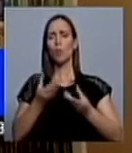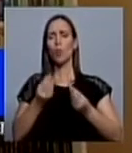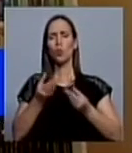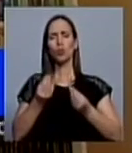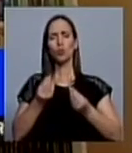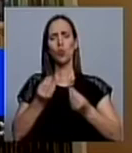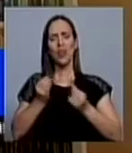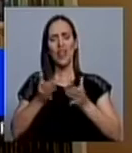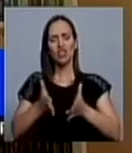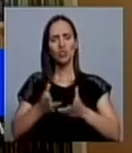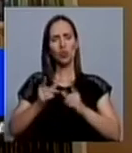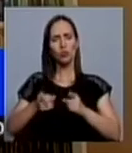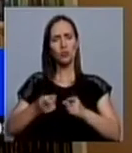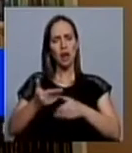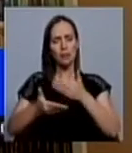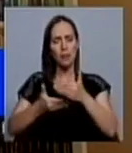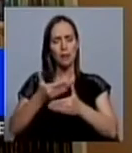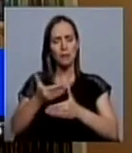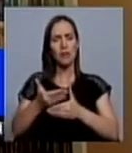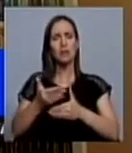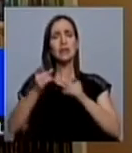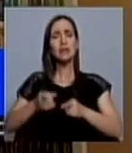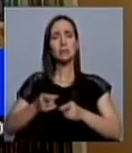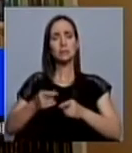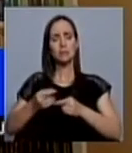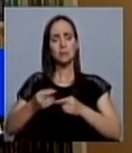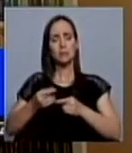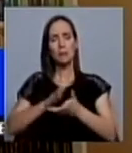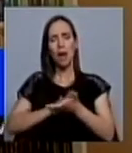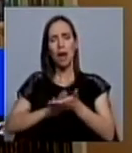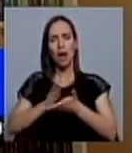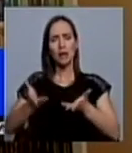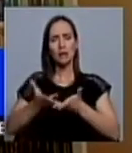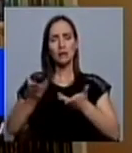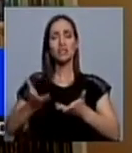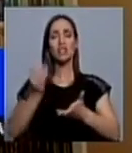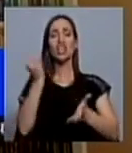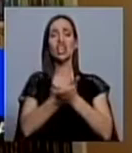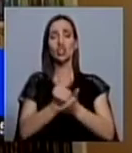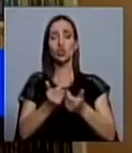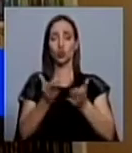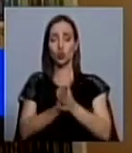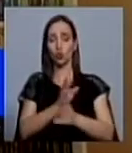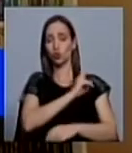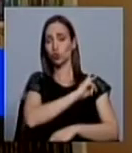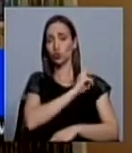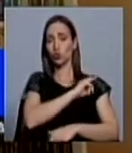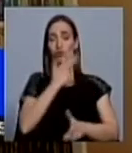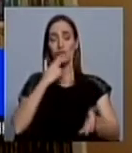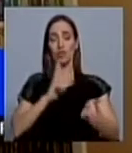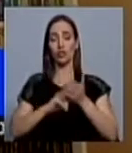incipiente, ainda não há registro de todos os beneficiários